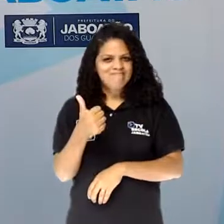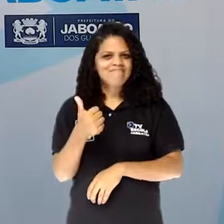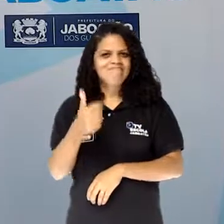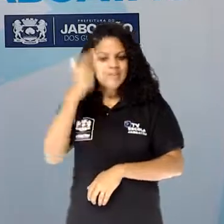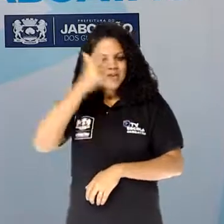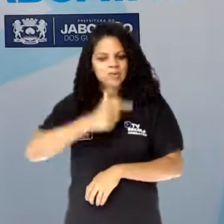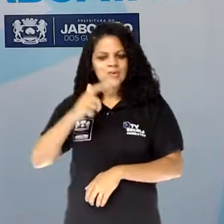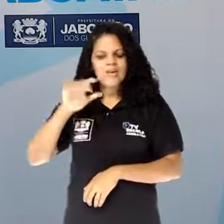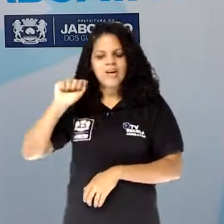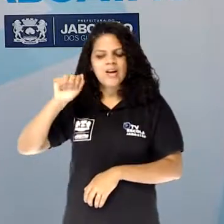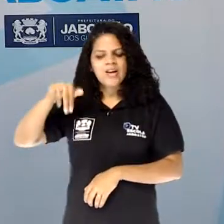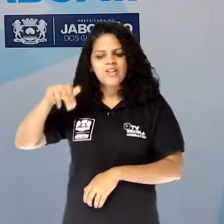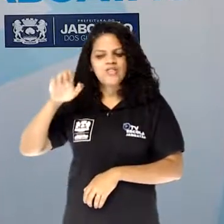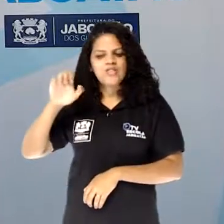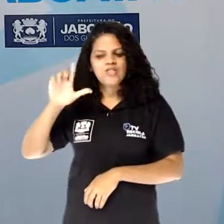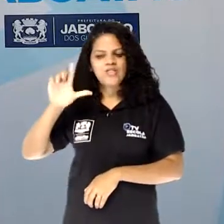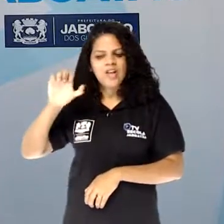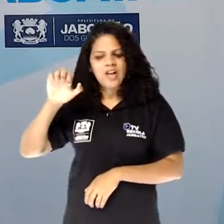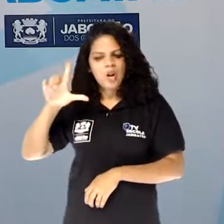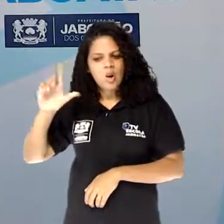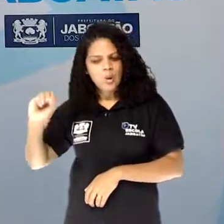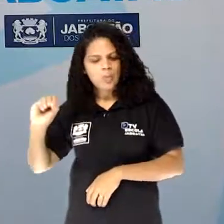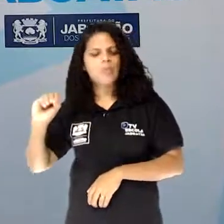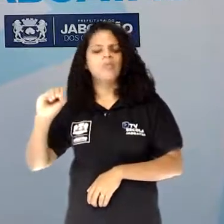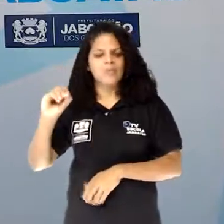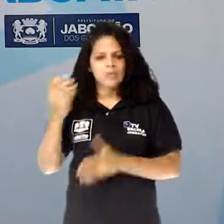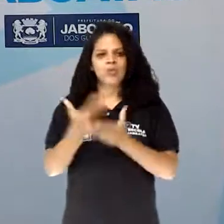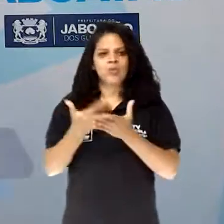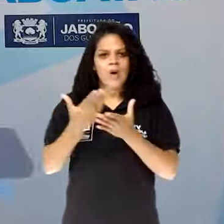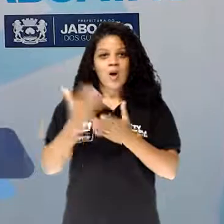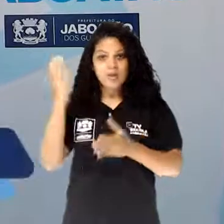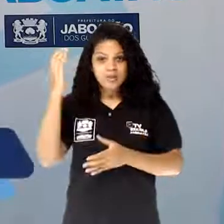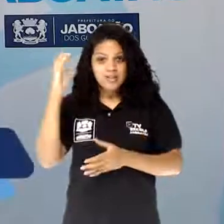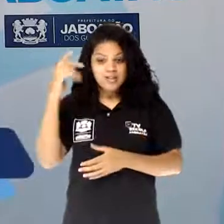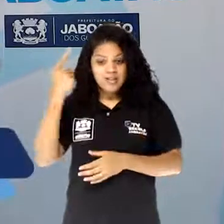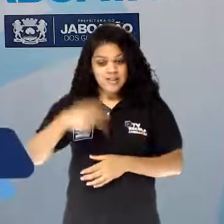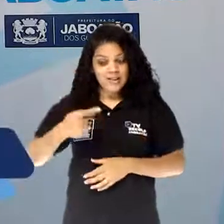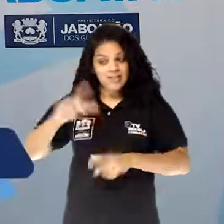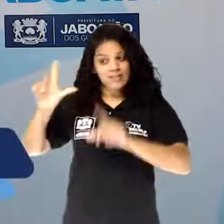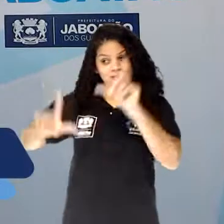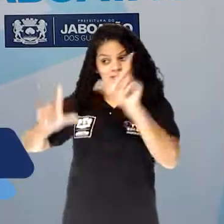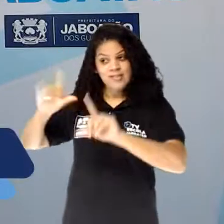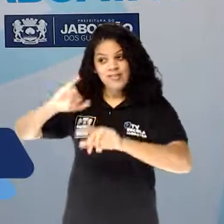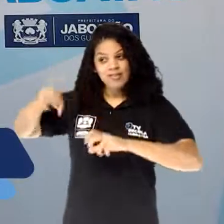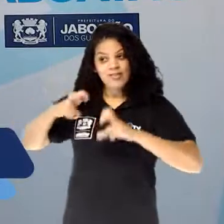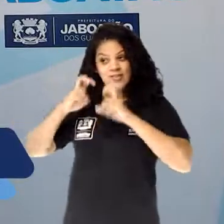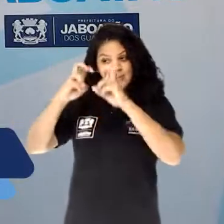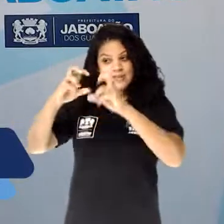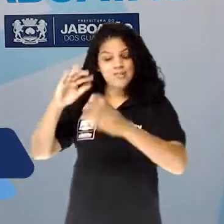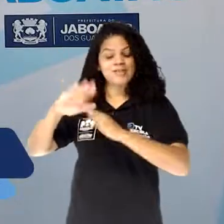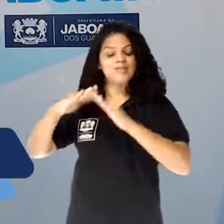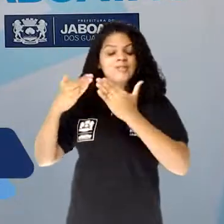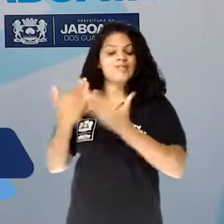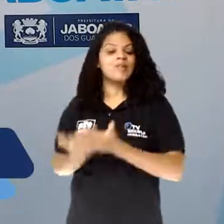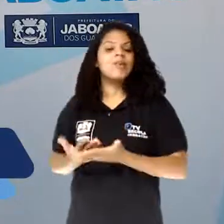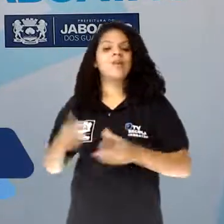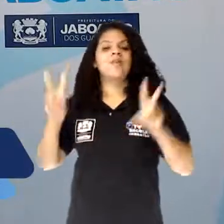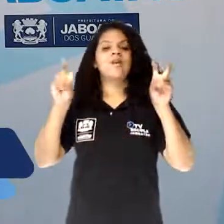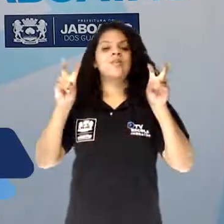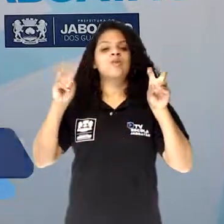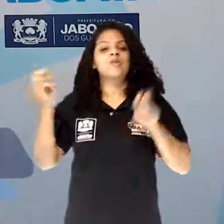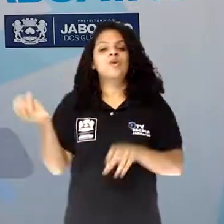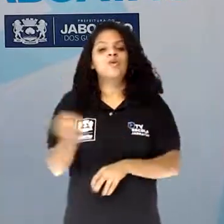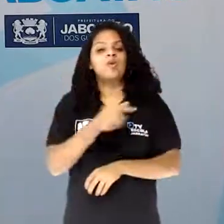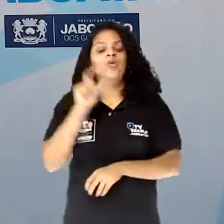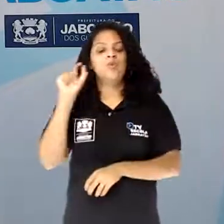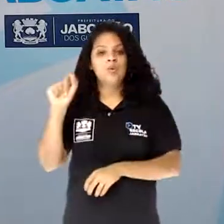Branco, mais uma aula de ciências aqui na TV Escola Jaboatão e a gente começa com um assunto novo, né? A gente vai falar sobre o